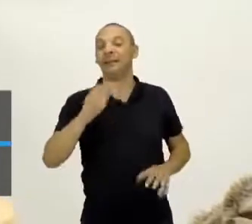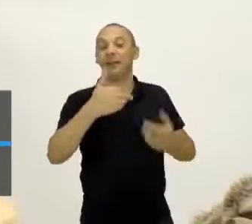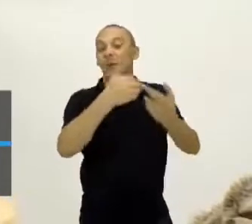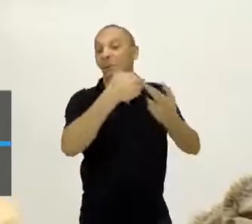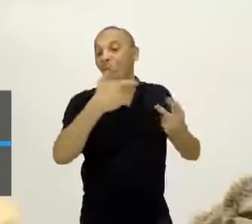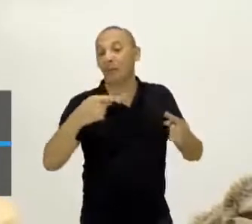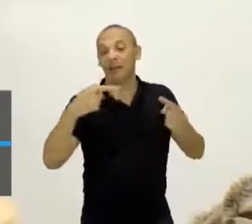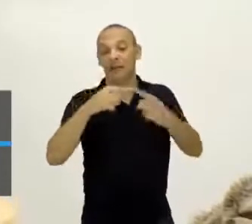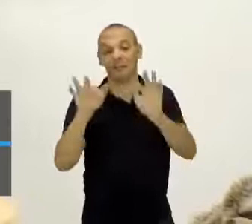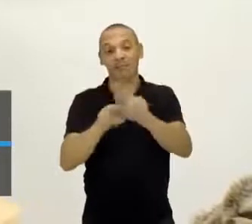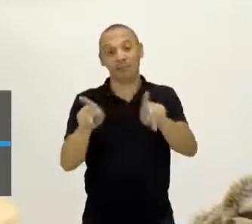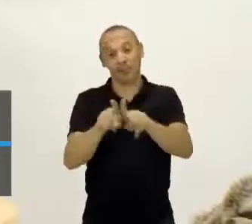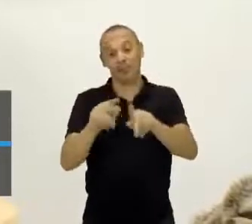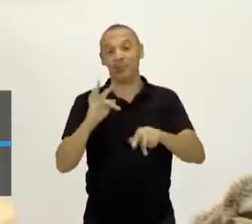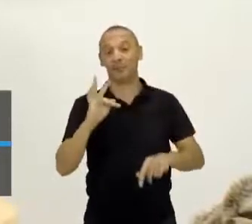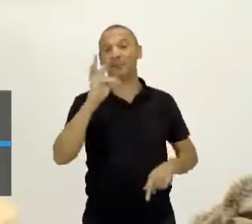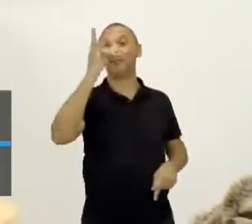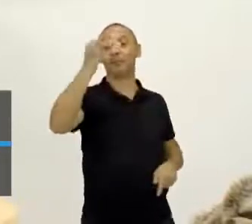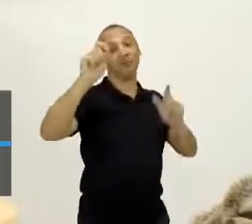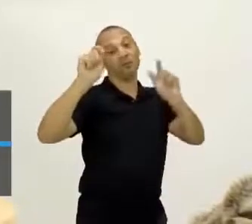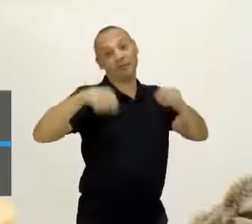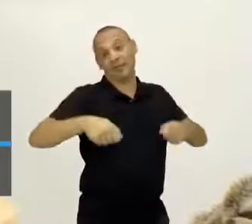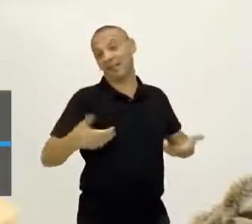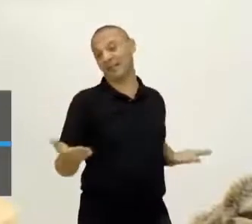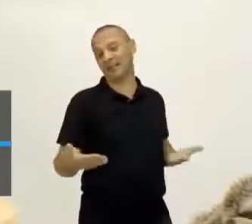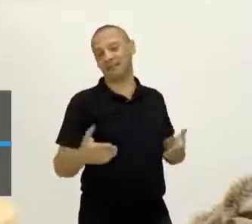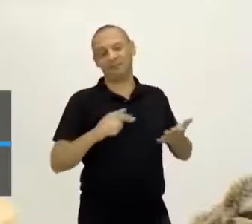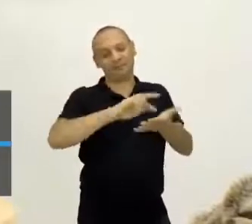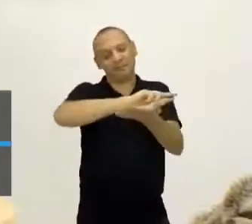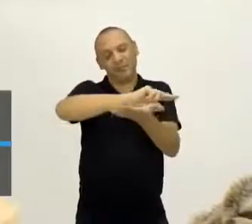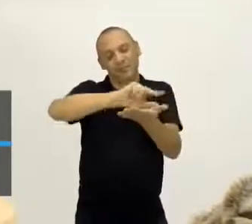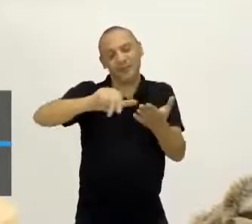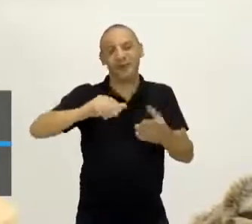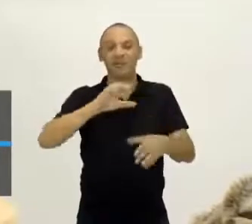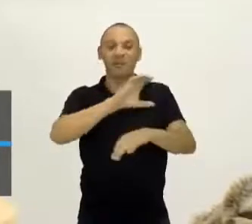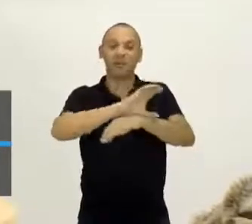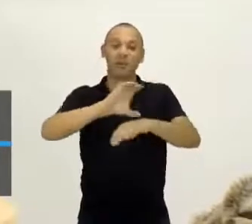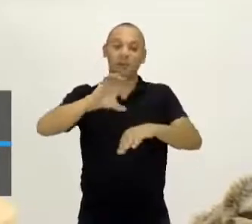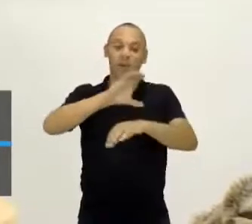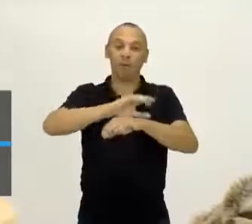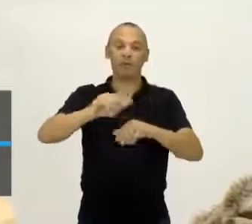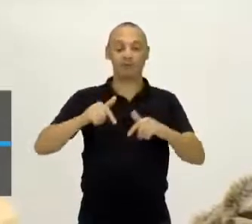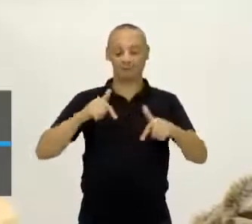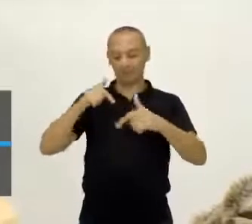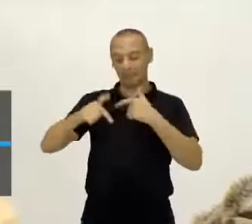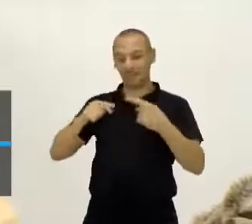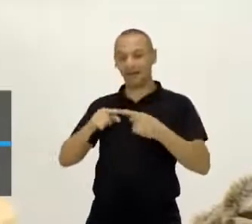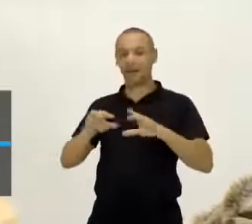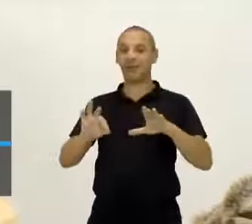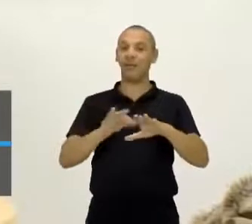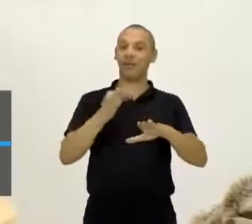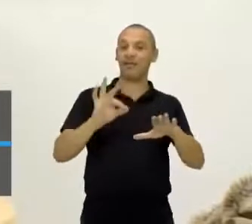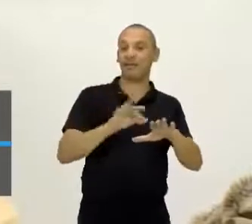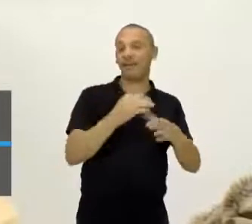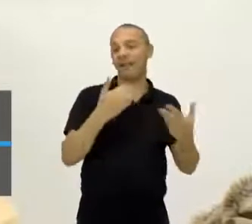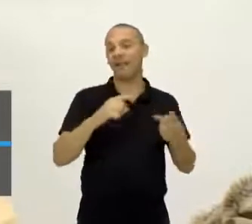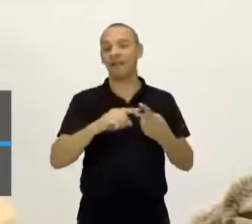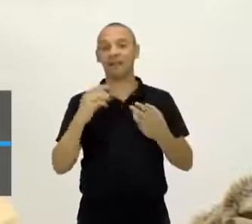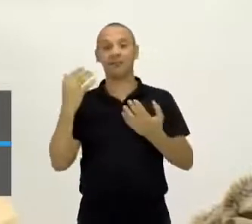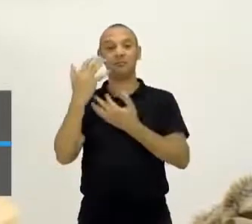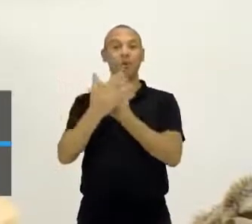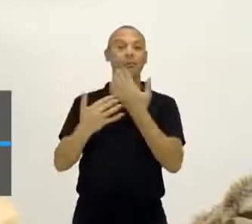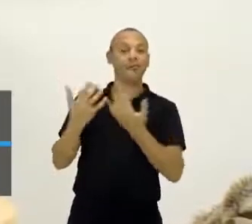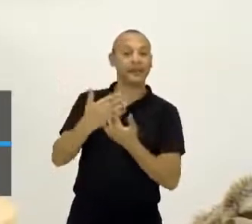assim para o seu futuro. E outros tipos de cursos, né? Sim. De trabalhos artesanais, de